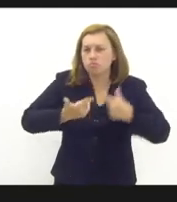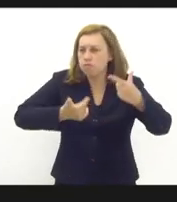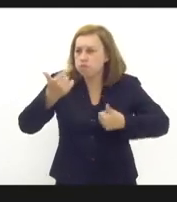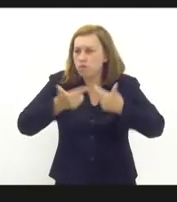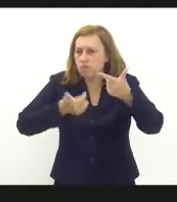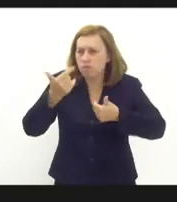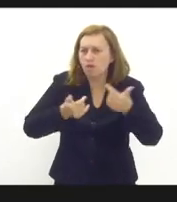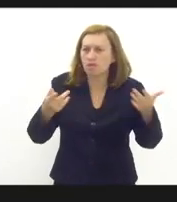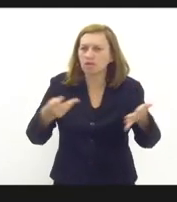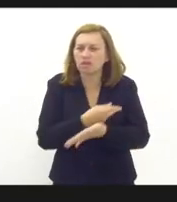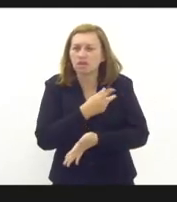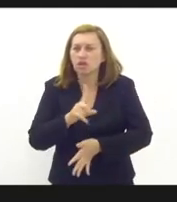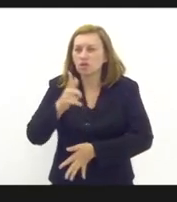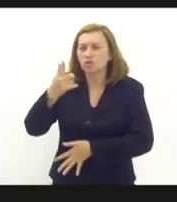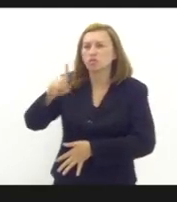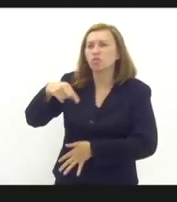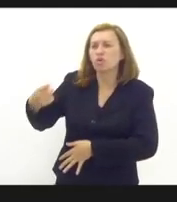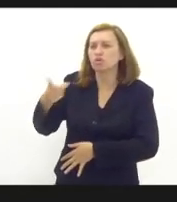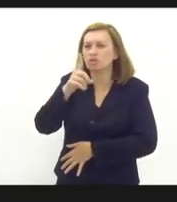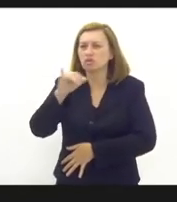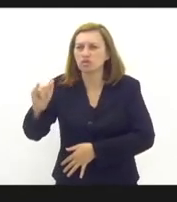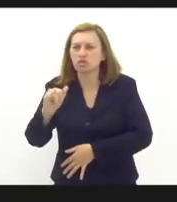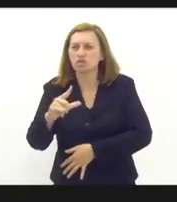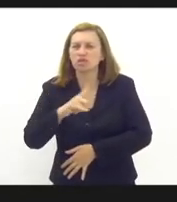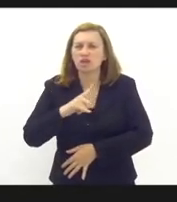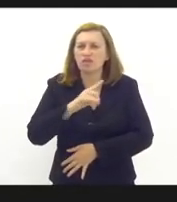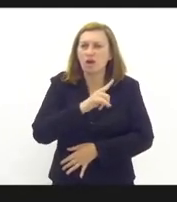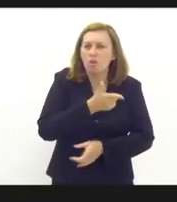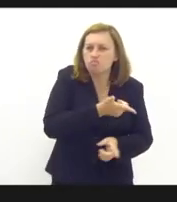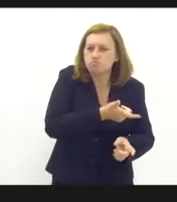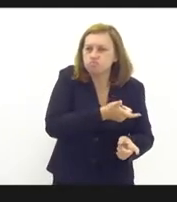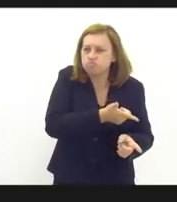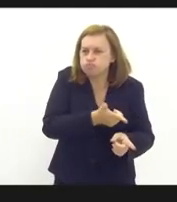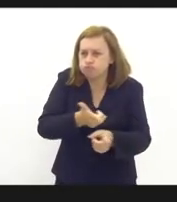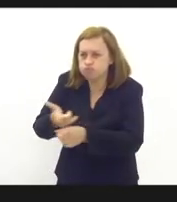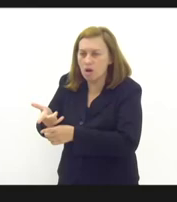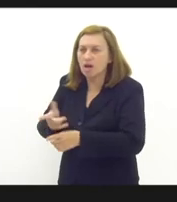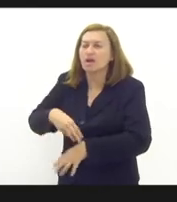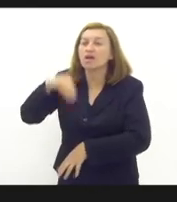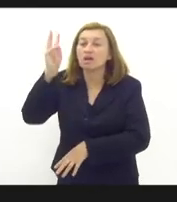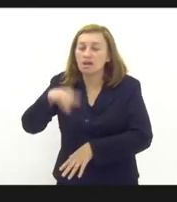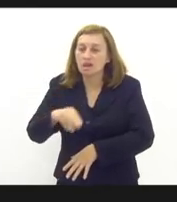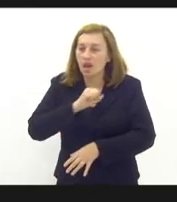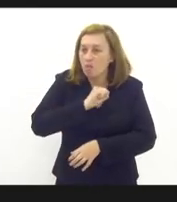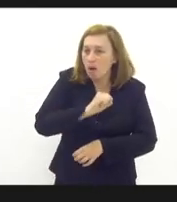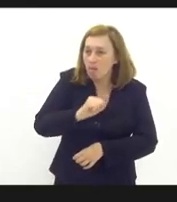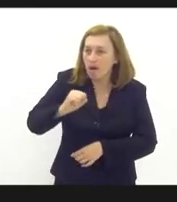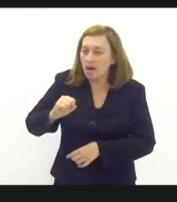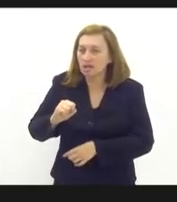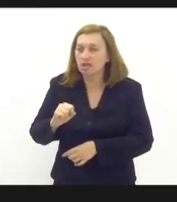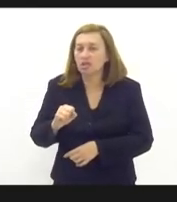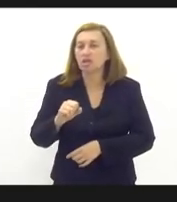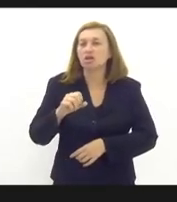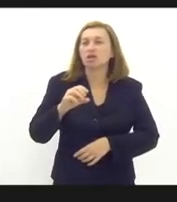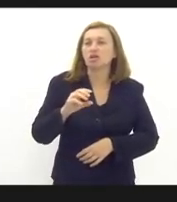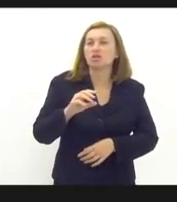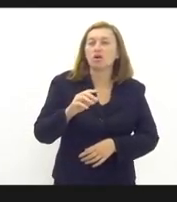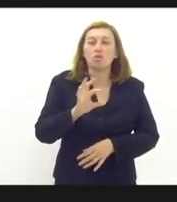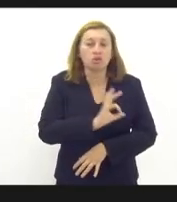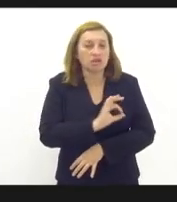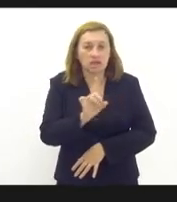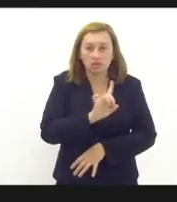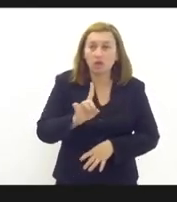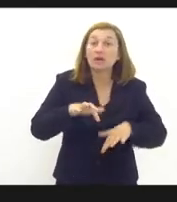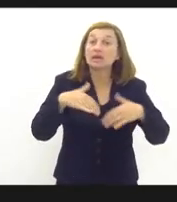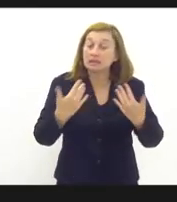falecem e que no outro dia falam que houve chacina. E quem comete chacina né? É homicídio, os policiais não são.